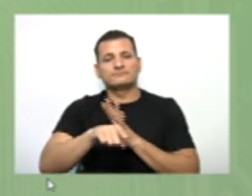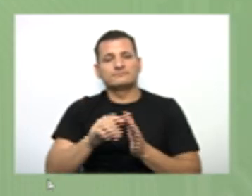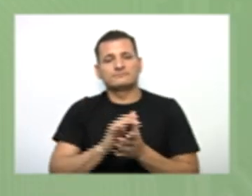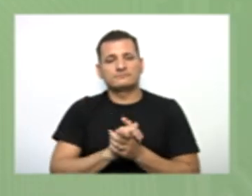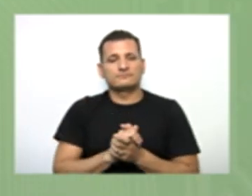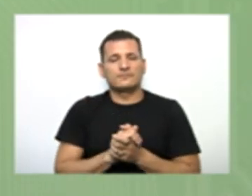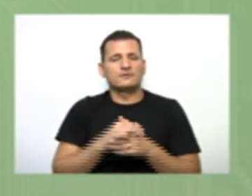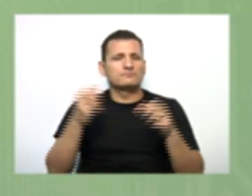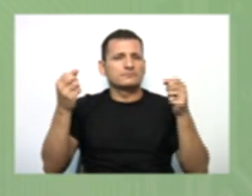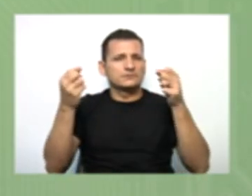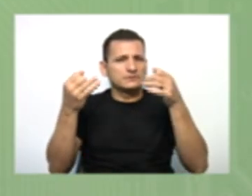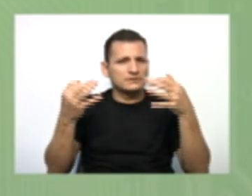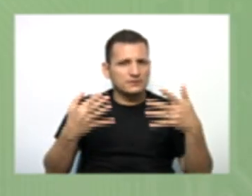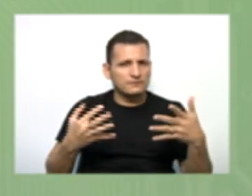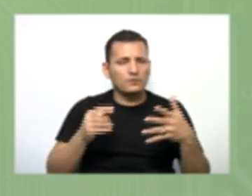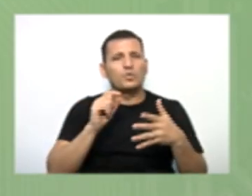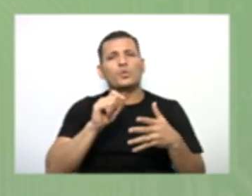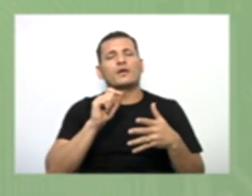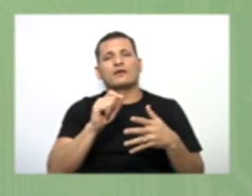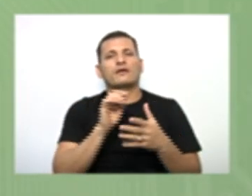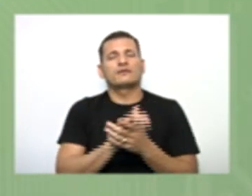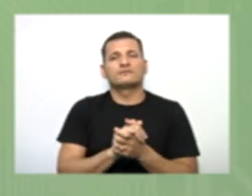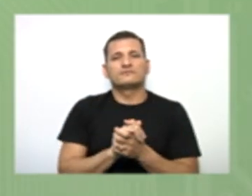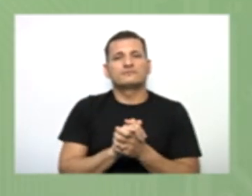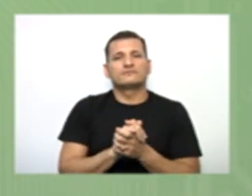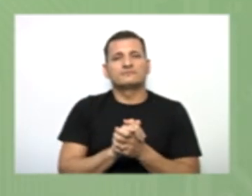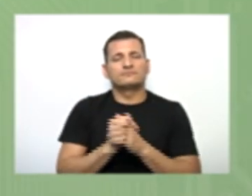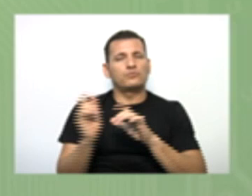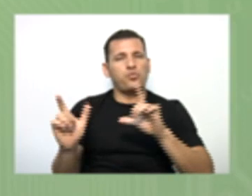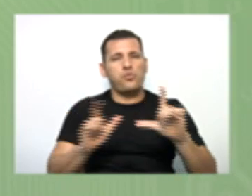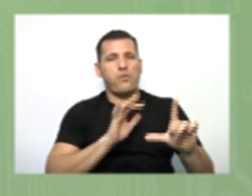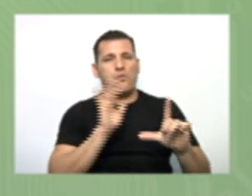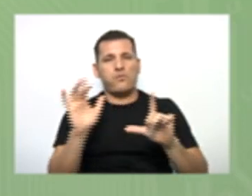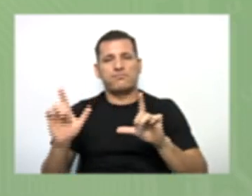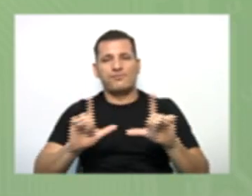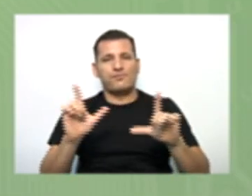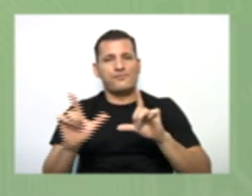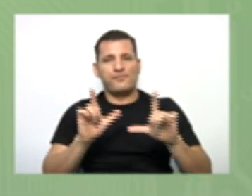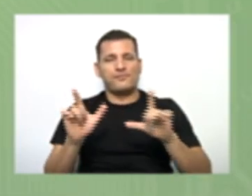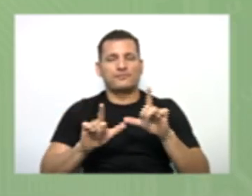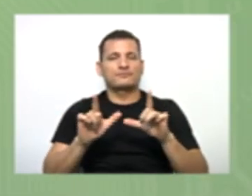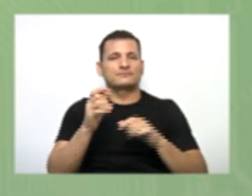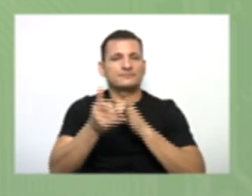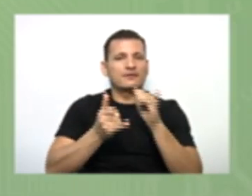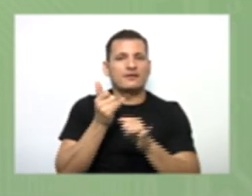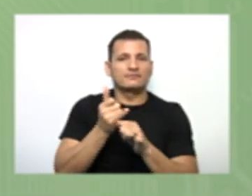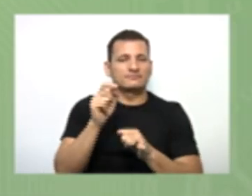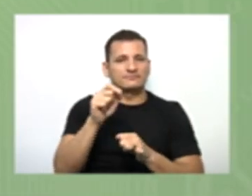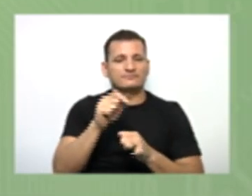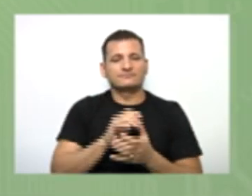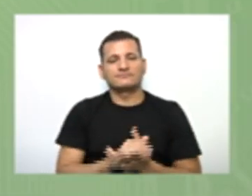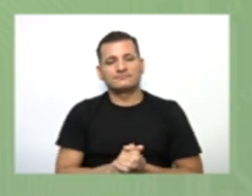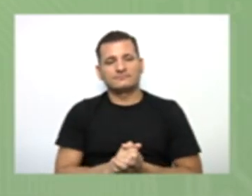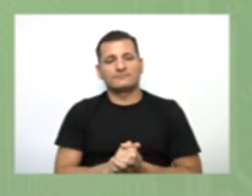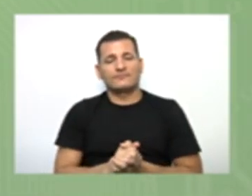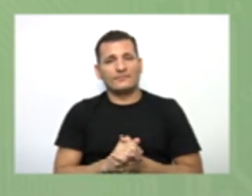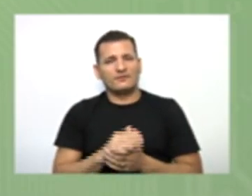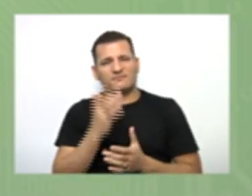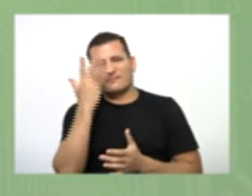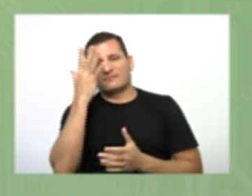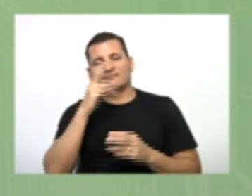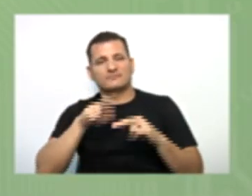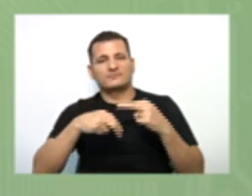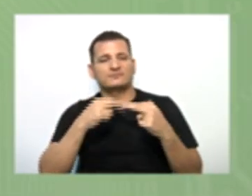Descreva o que é navegar na internet. Essa é fácil, hein, gente? Por isso que todo mundo